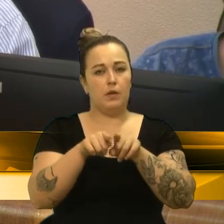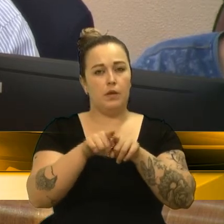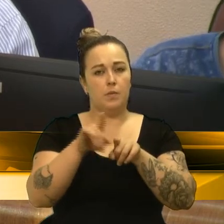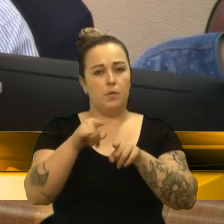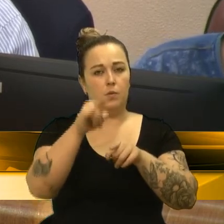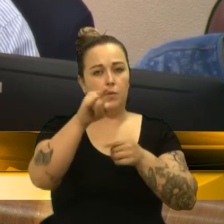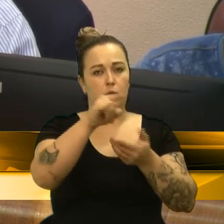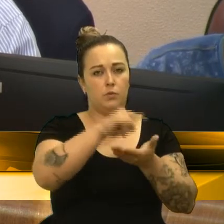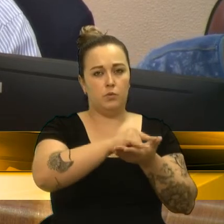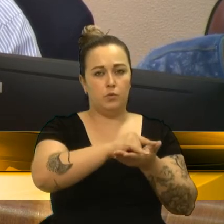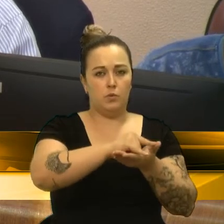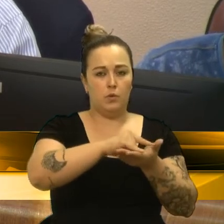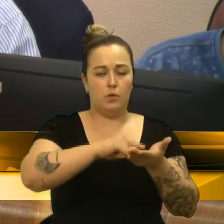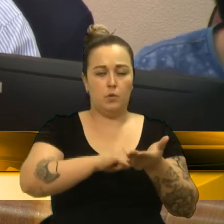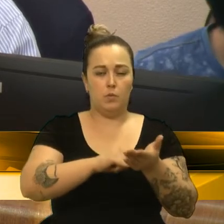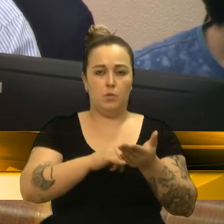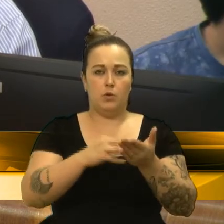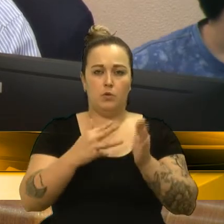90.035-82218,